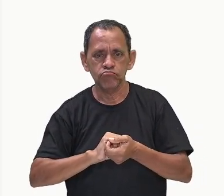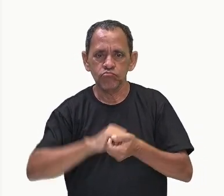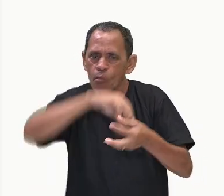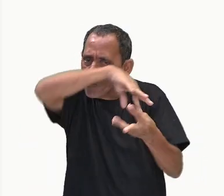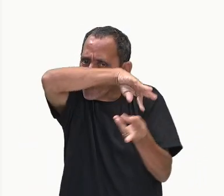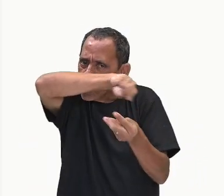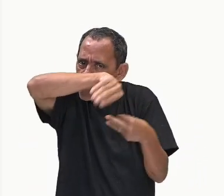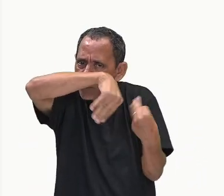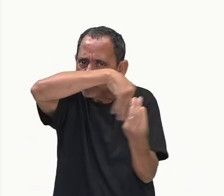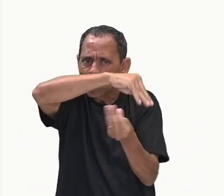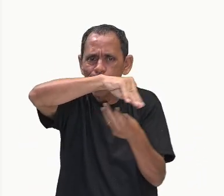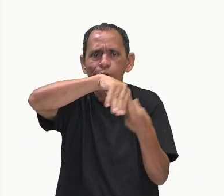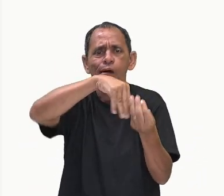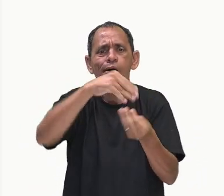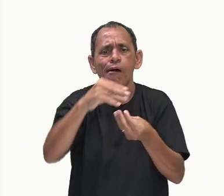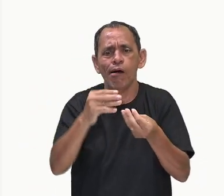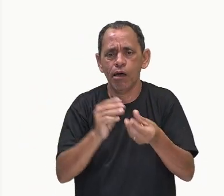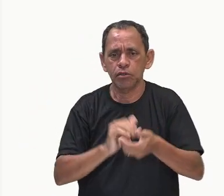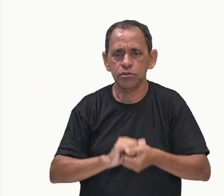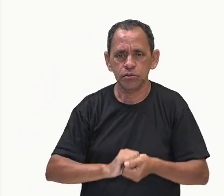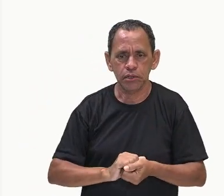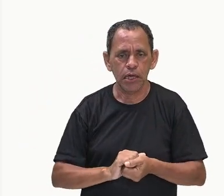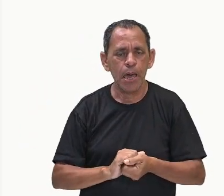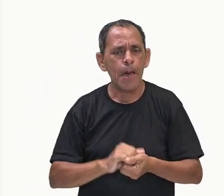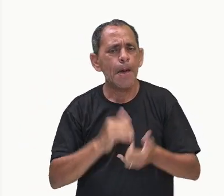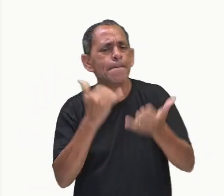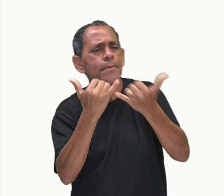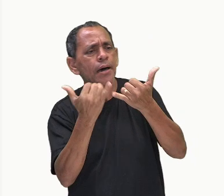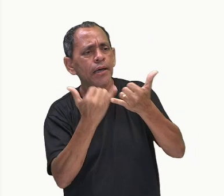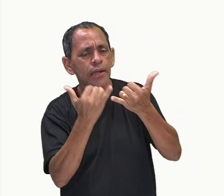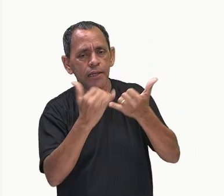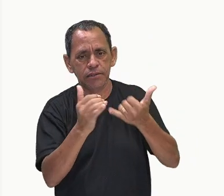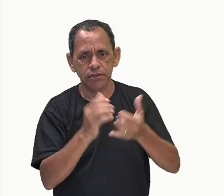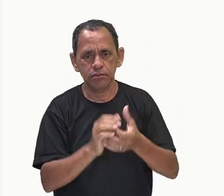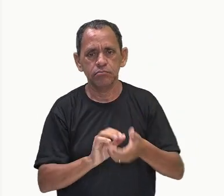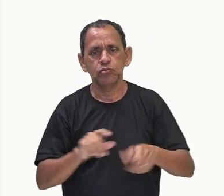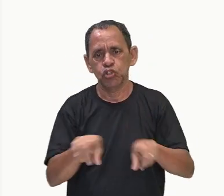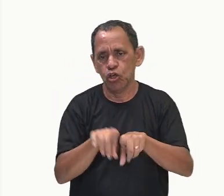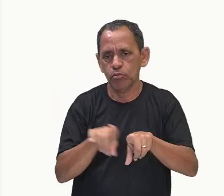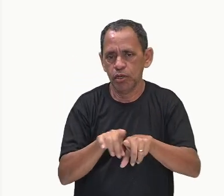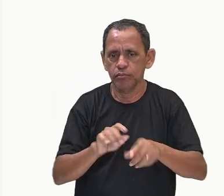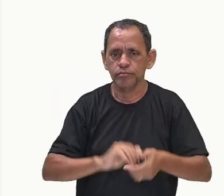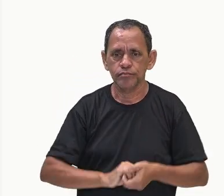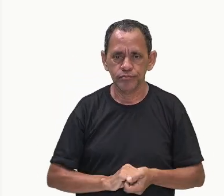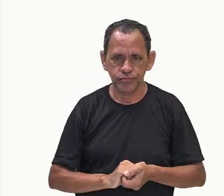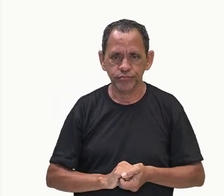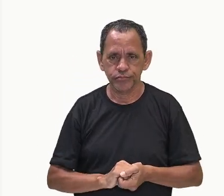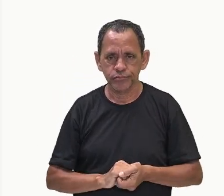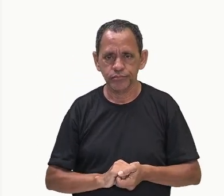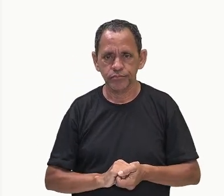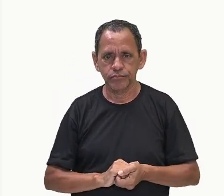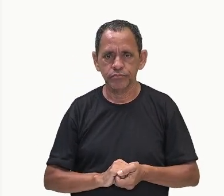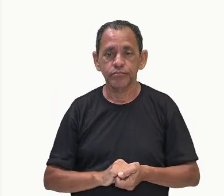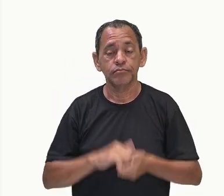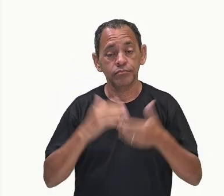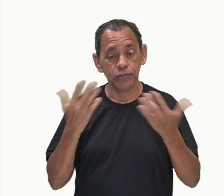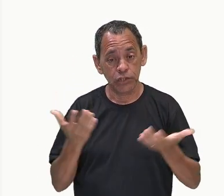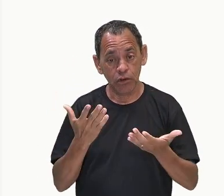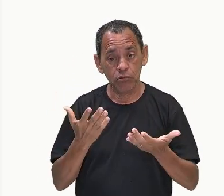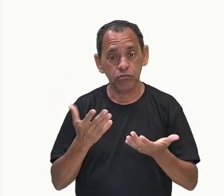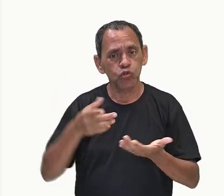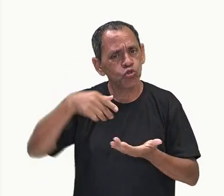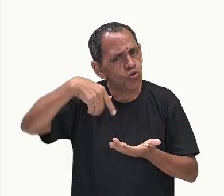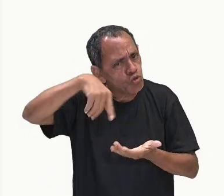esse corpo de cilindro, tá bom? E como a gente está trabalhando aí com circunferências, né?